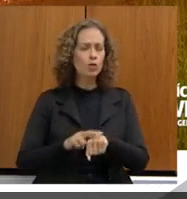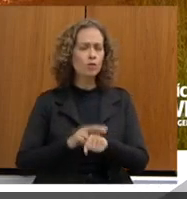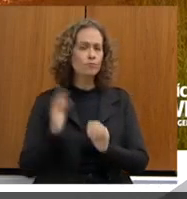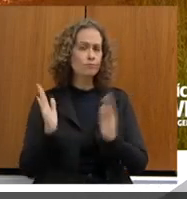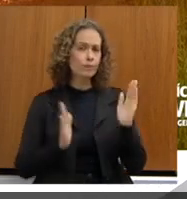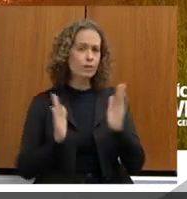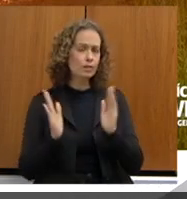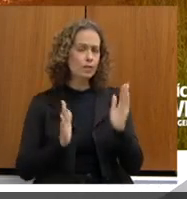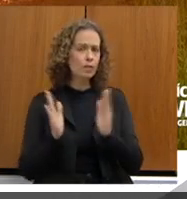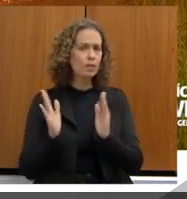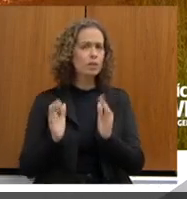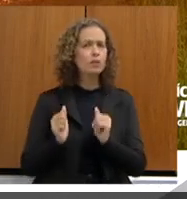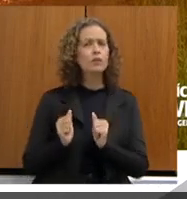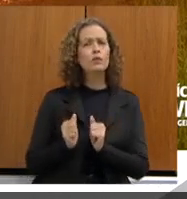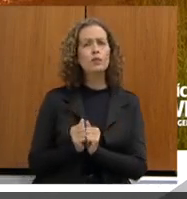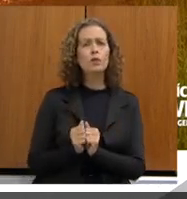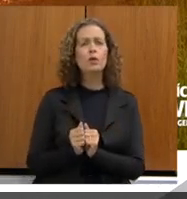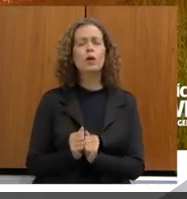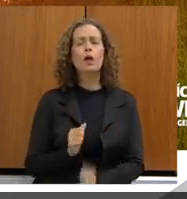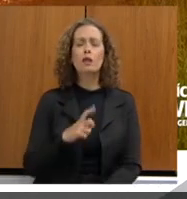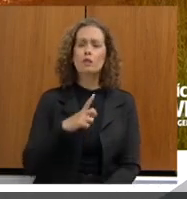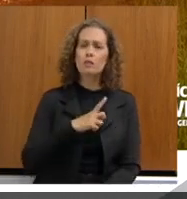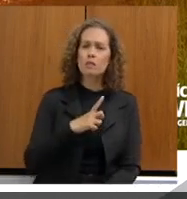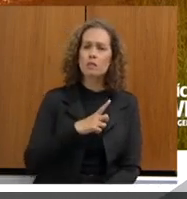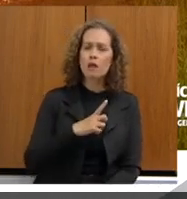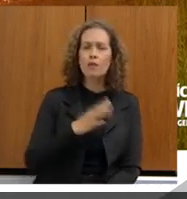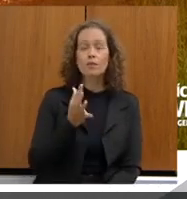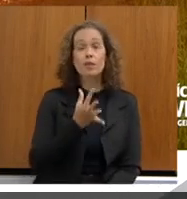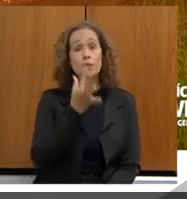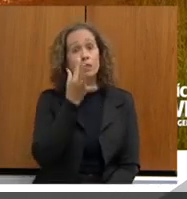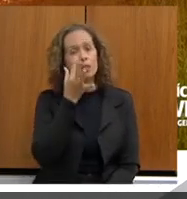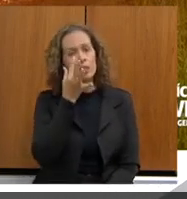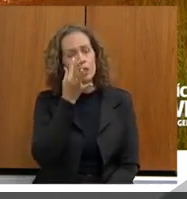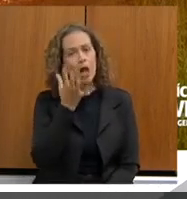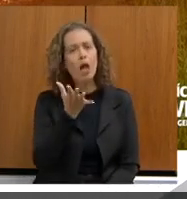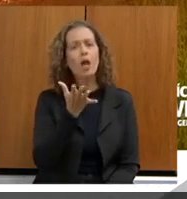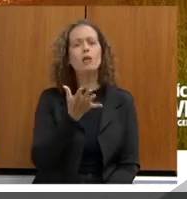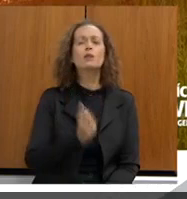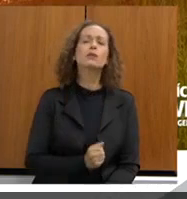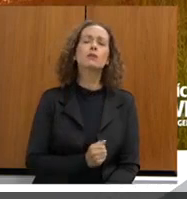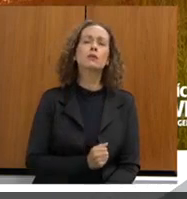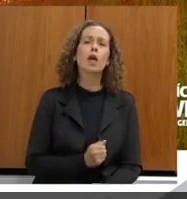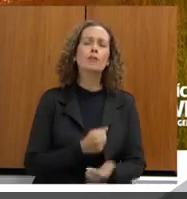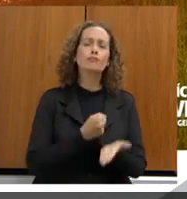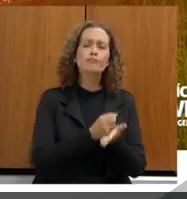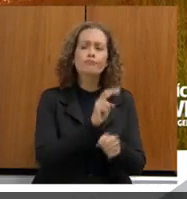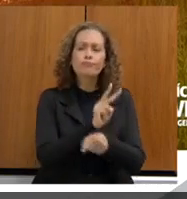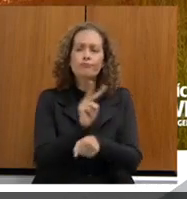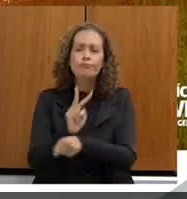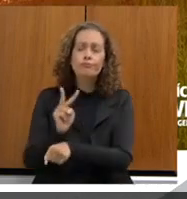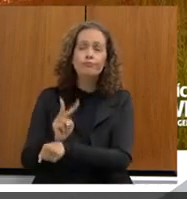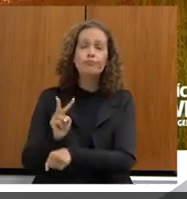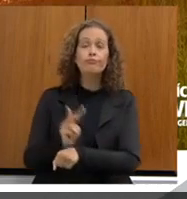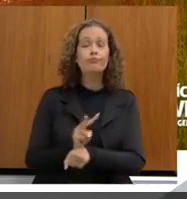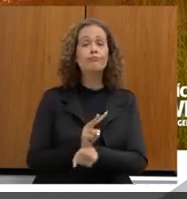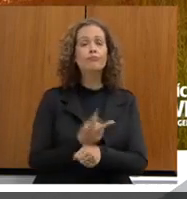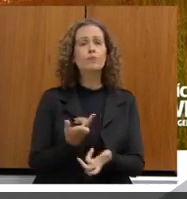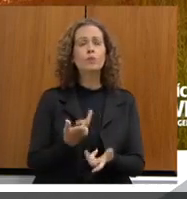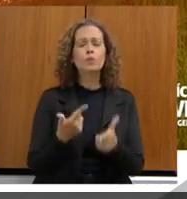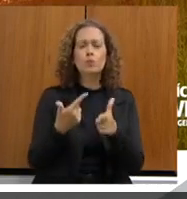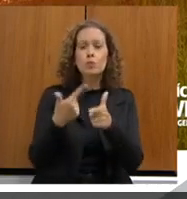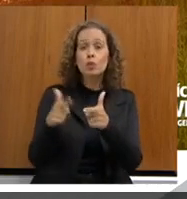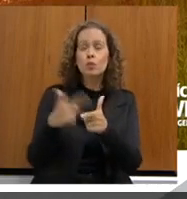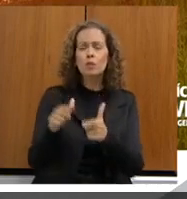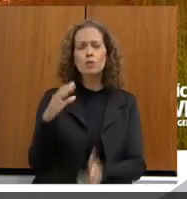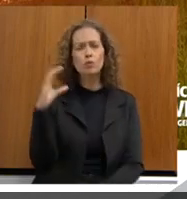que se tenha uma ideia foram mantidos nos atendimentos presenciais em todas as unidades para casos urgentes e esses